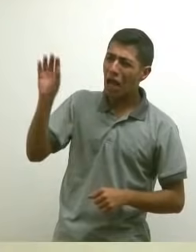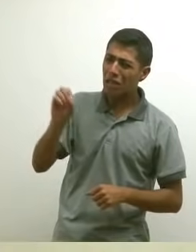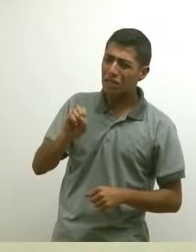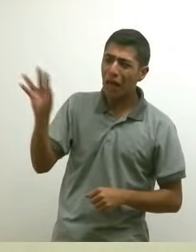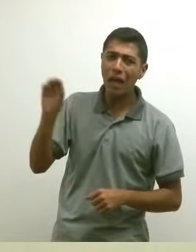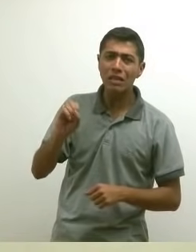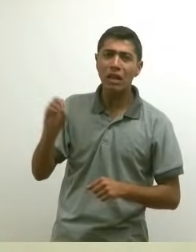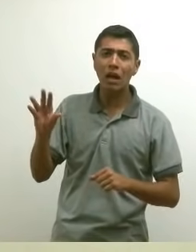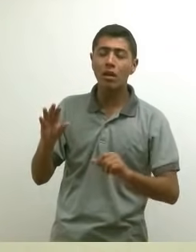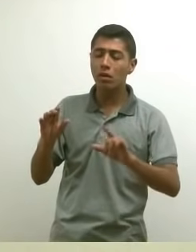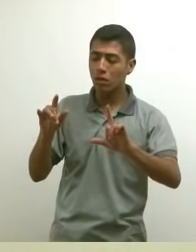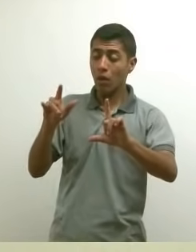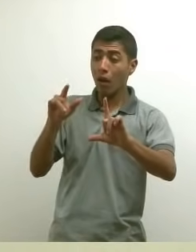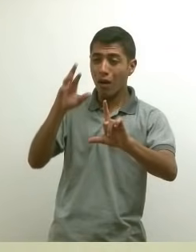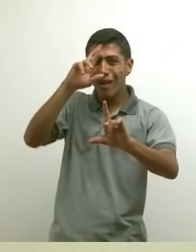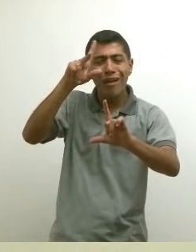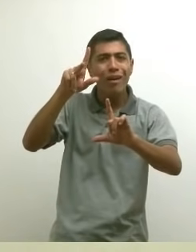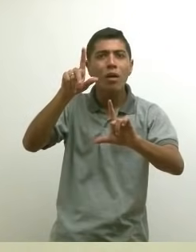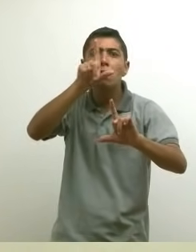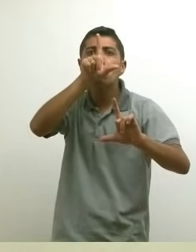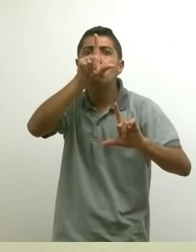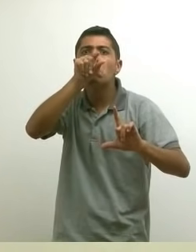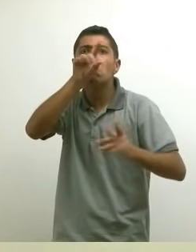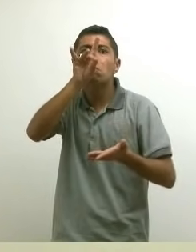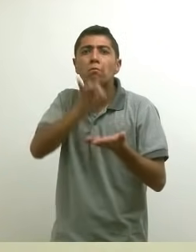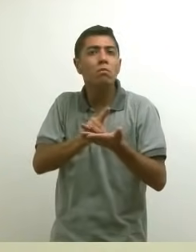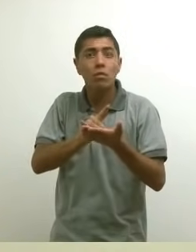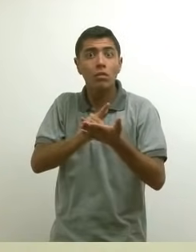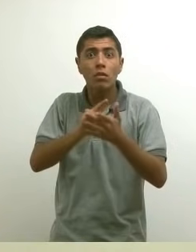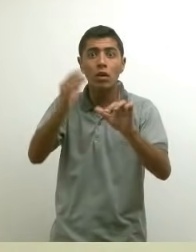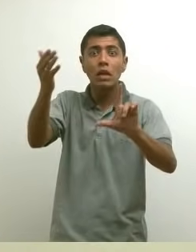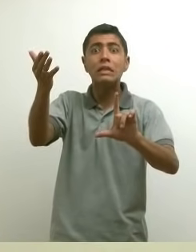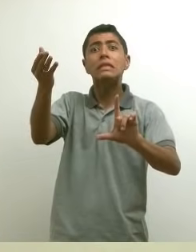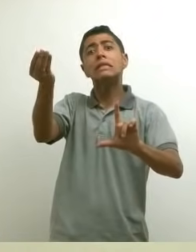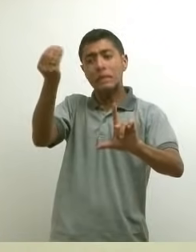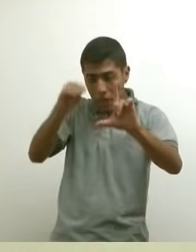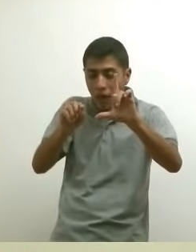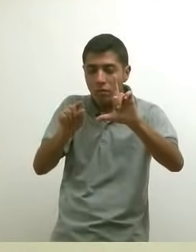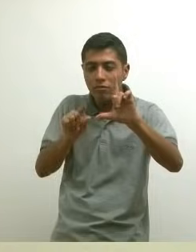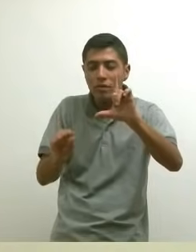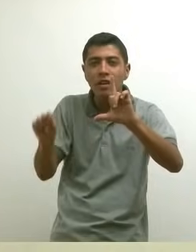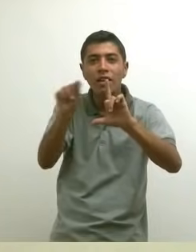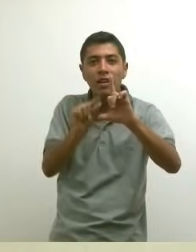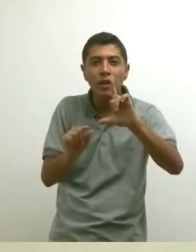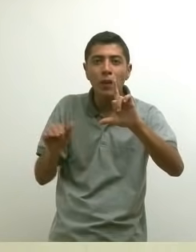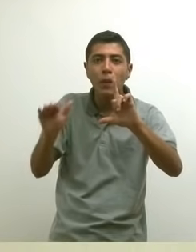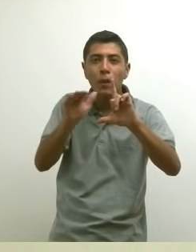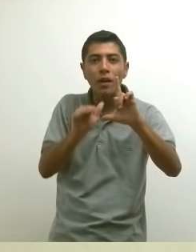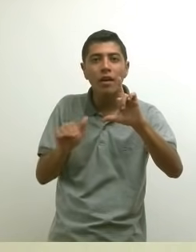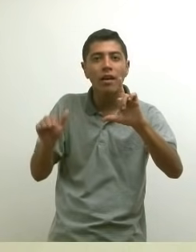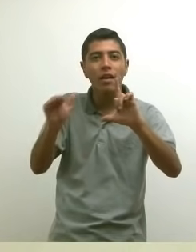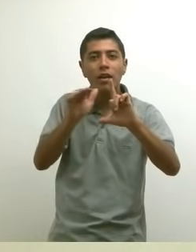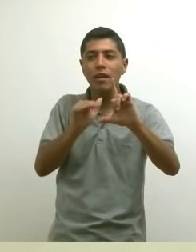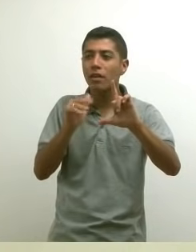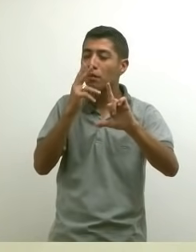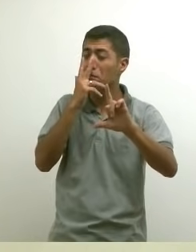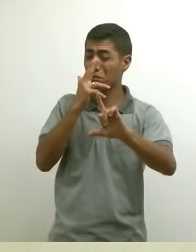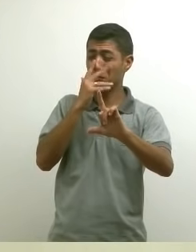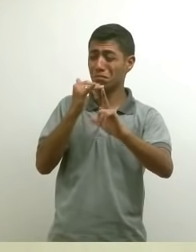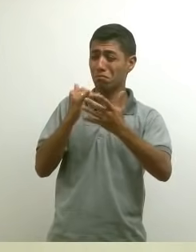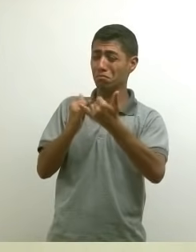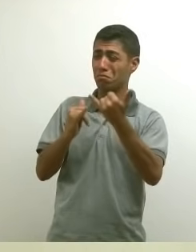aqui então ali esse detalhe da peça mostra o que é o que está conversando lembra muito mito de